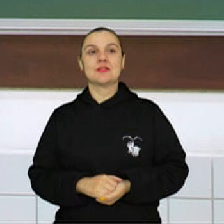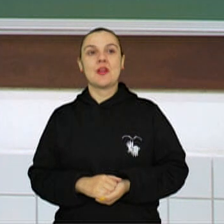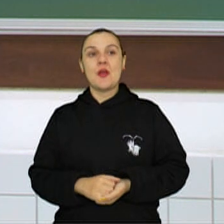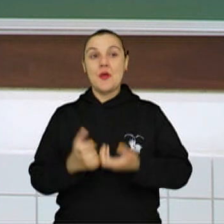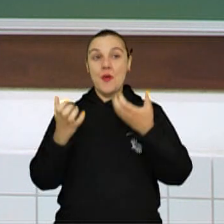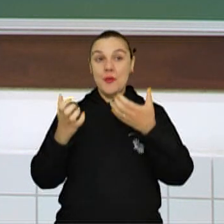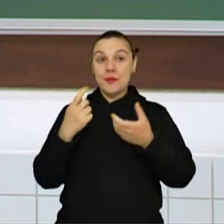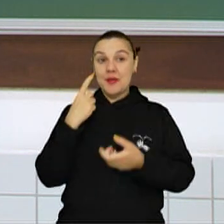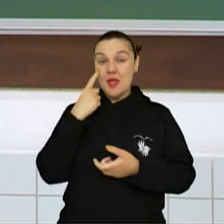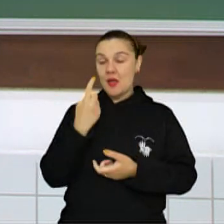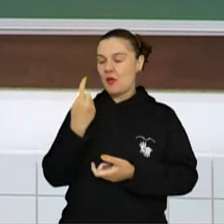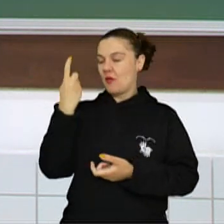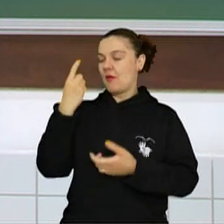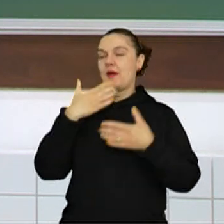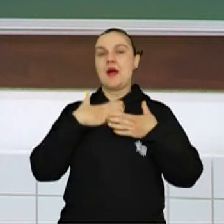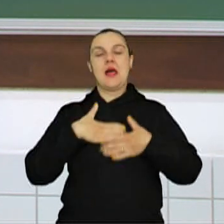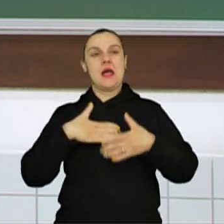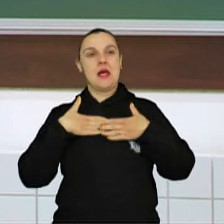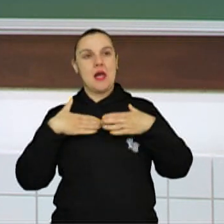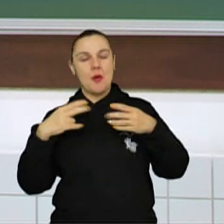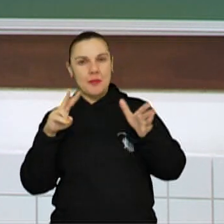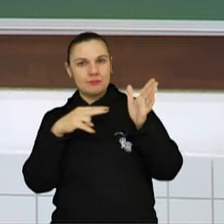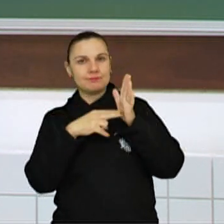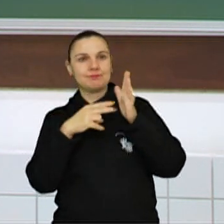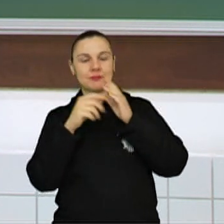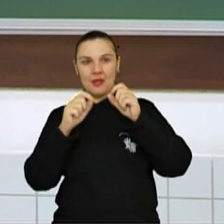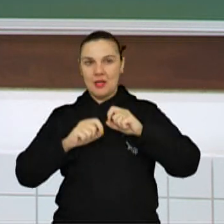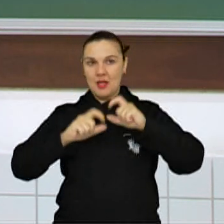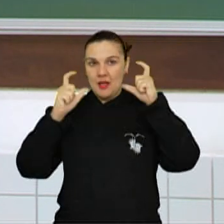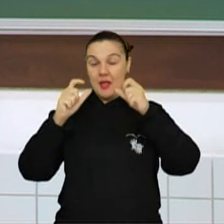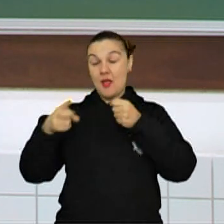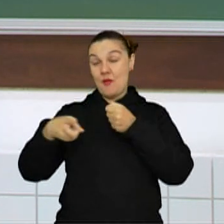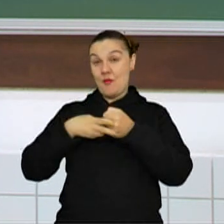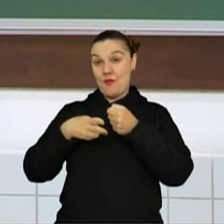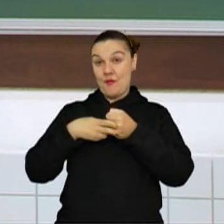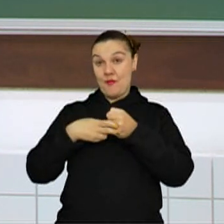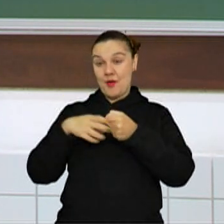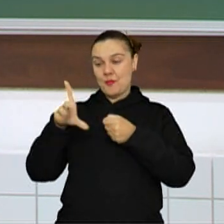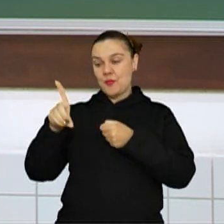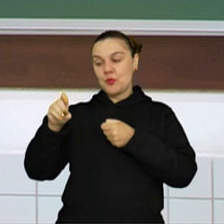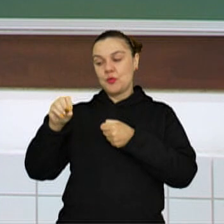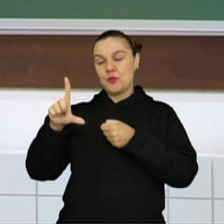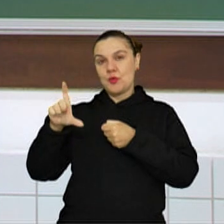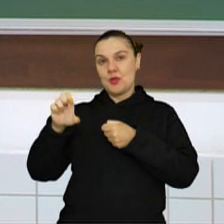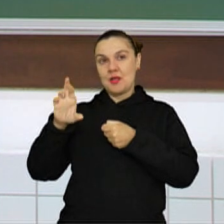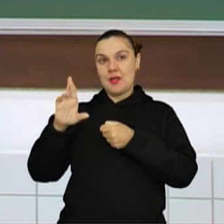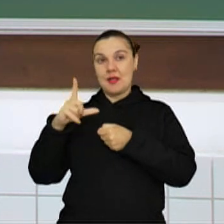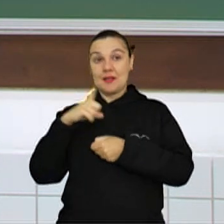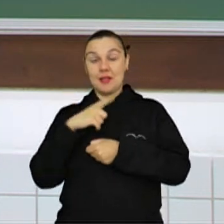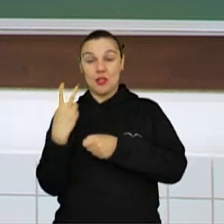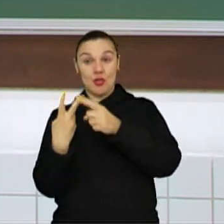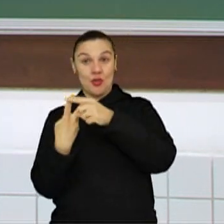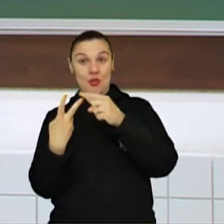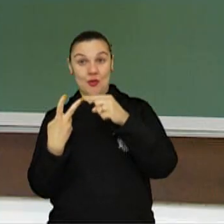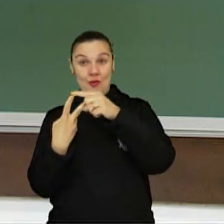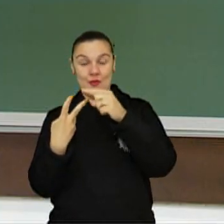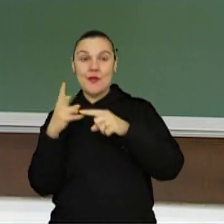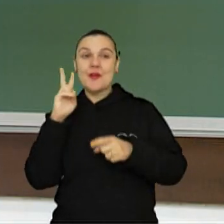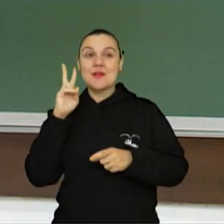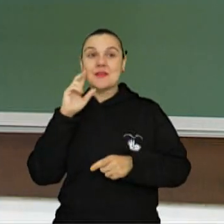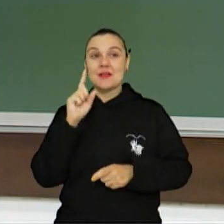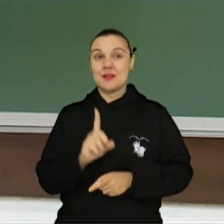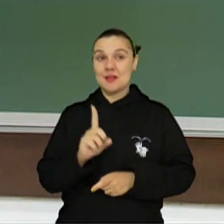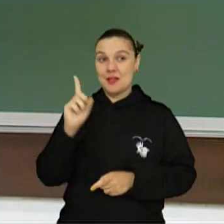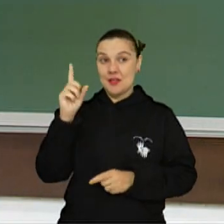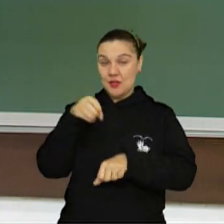que vocês olhem com calma, com todo cuidado, porque é o verbo doler. E o verbo doler existe em duas formas. Olha como a professora